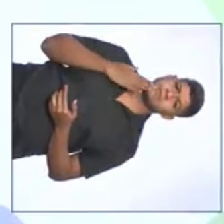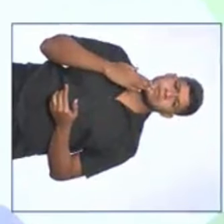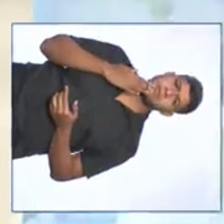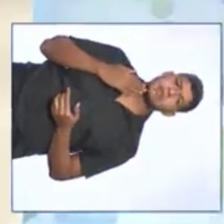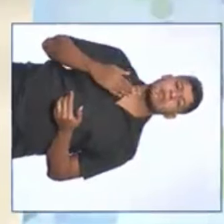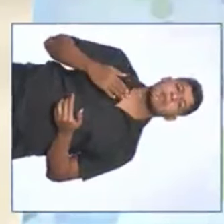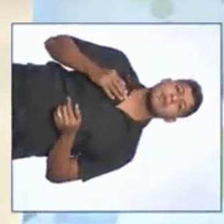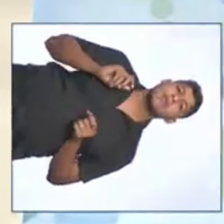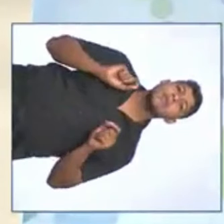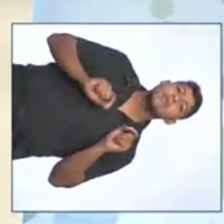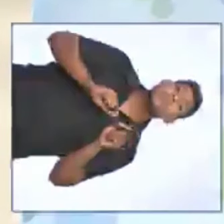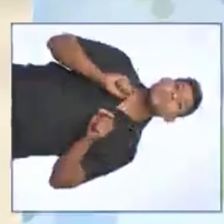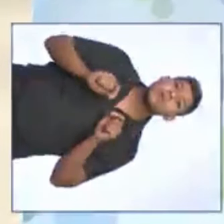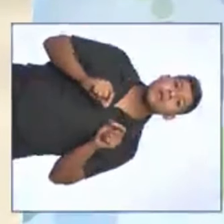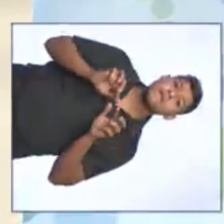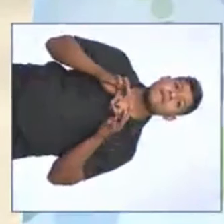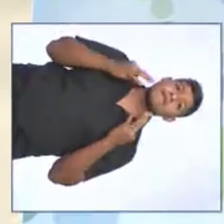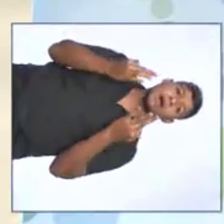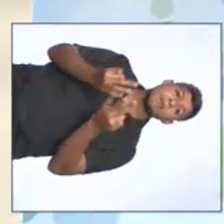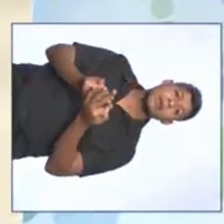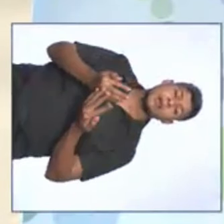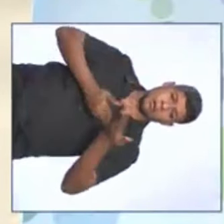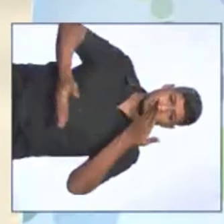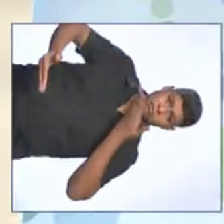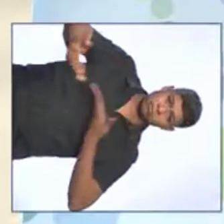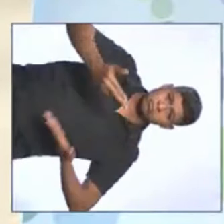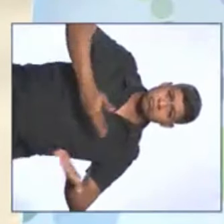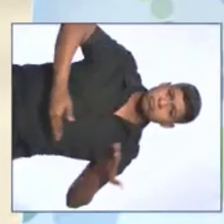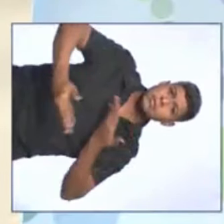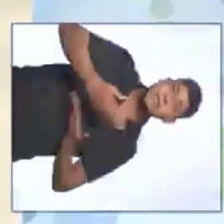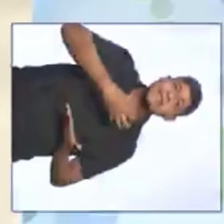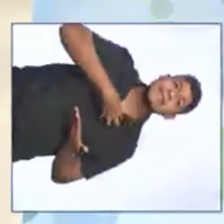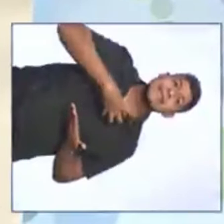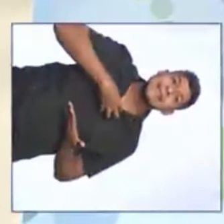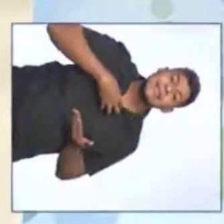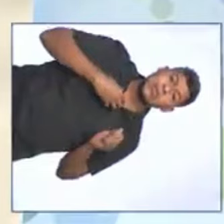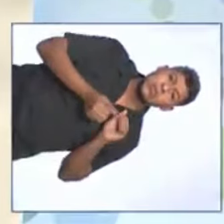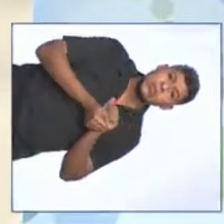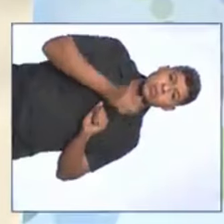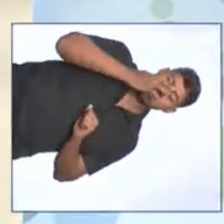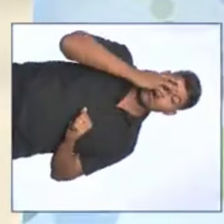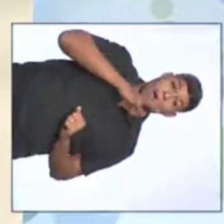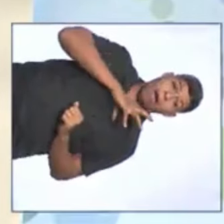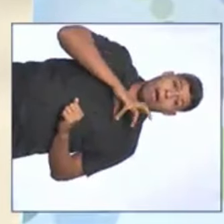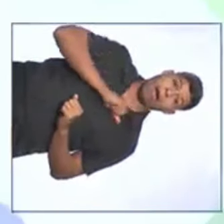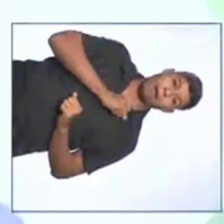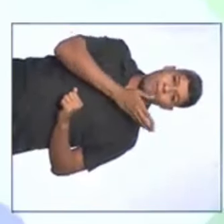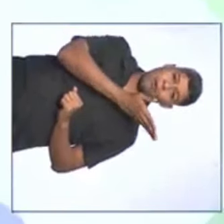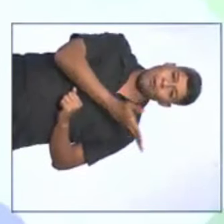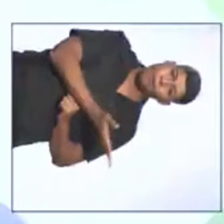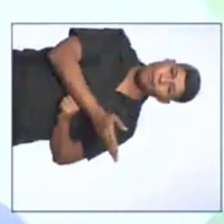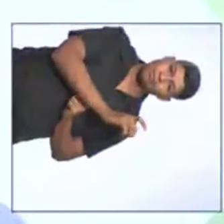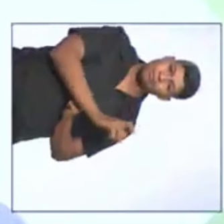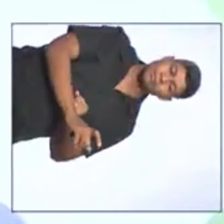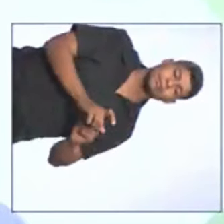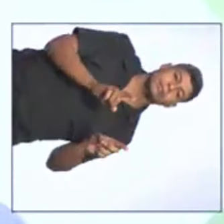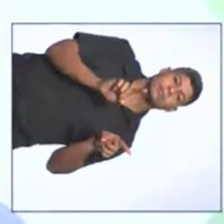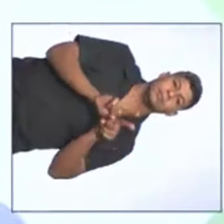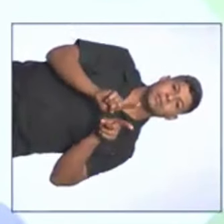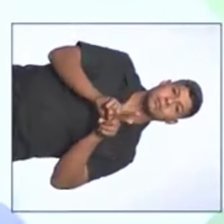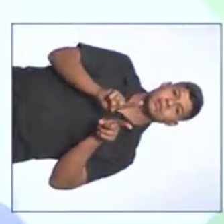porque eu acho que família tem muito mais a ver com como você se sente em relação a essa pessoa, o amor que você cria por essa pessoa, do que